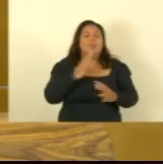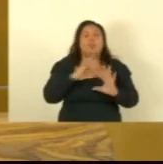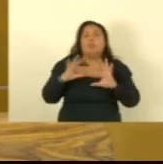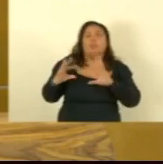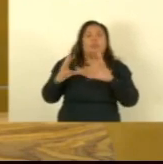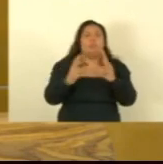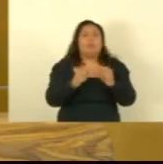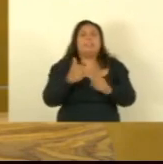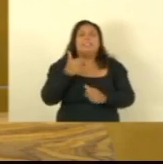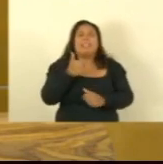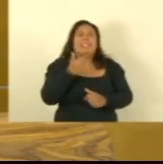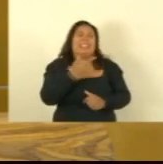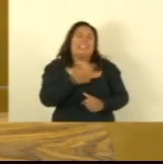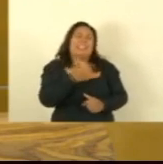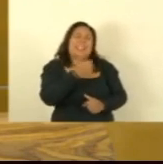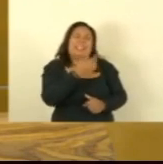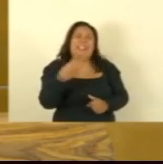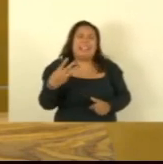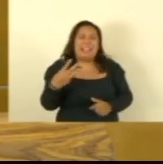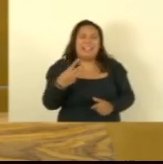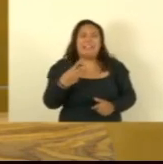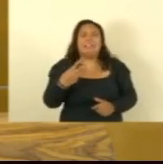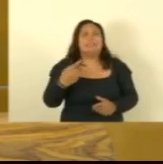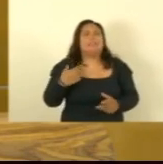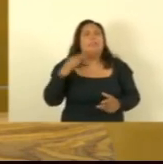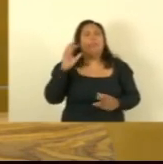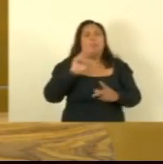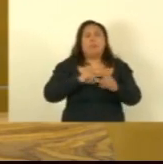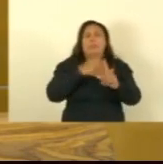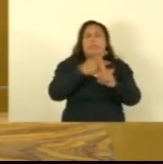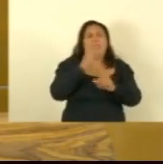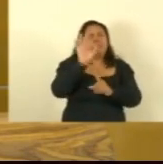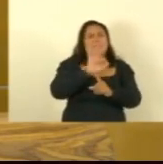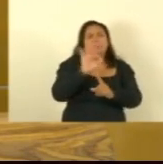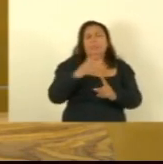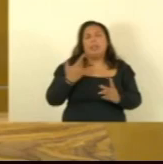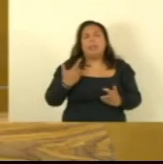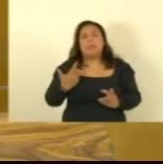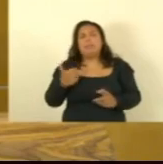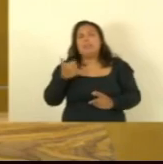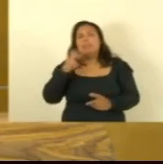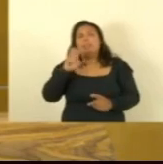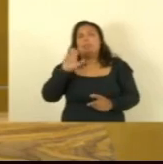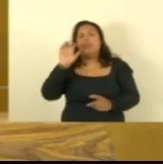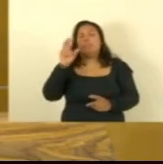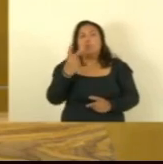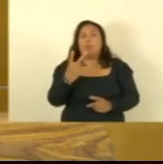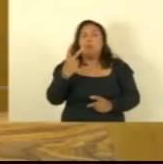presídios com 113%, com 152% acima e até com